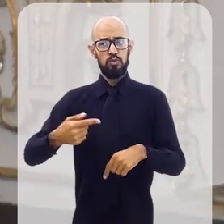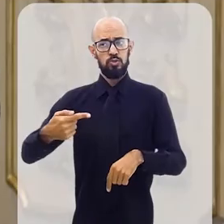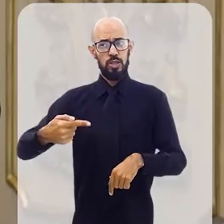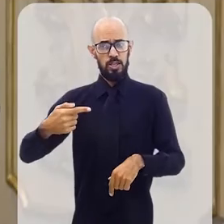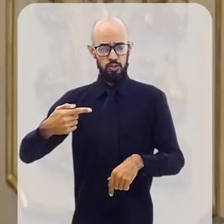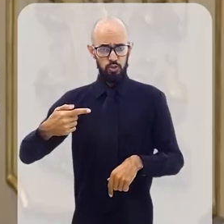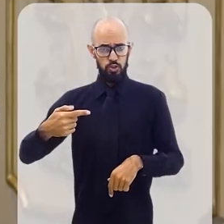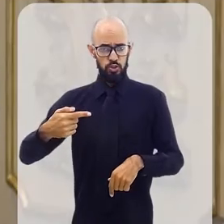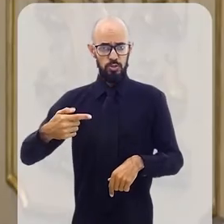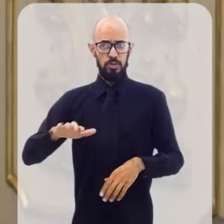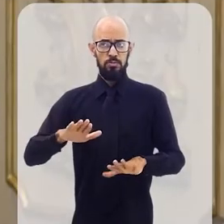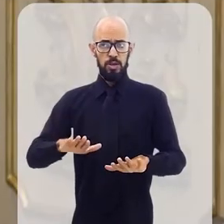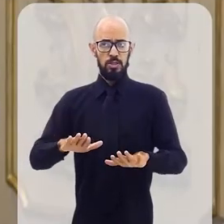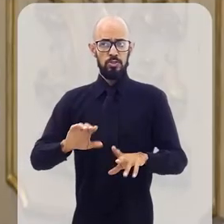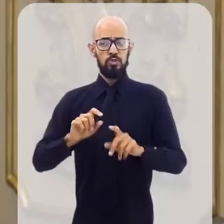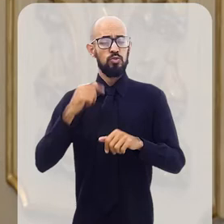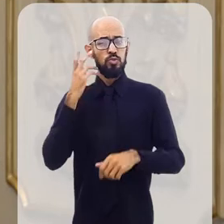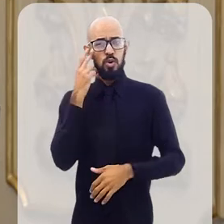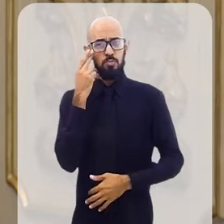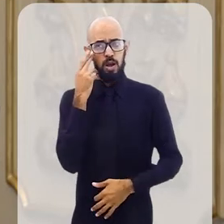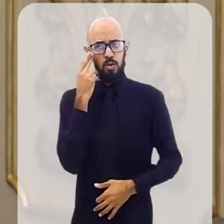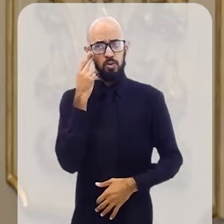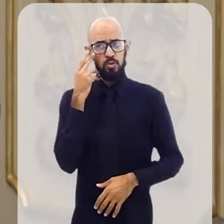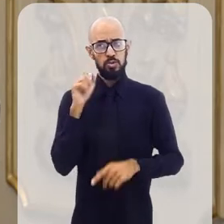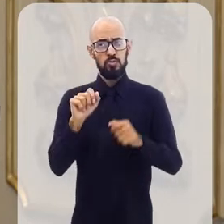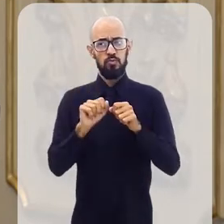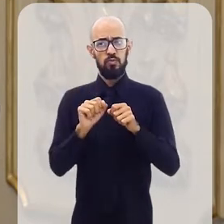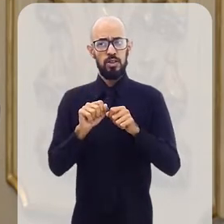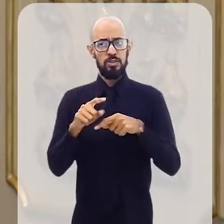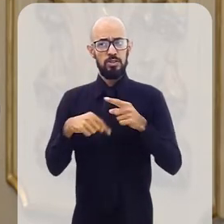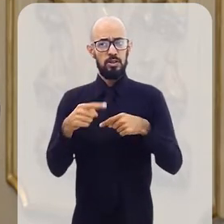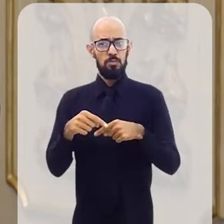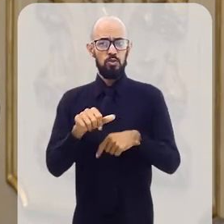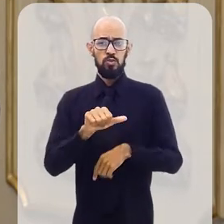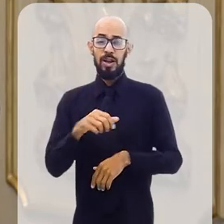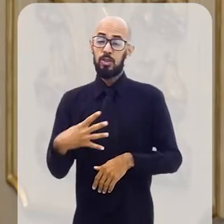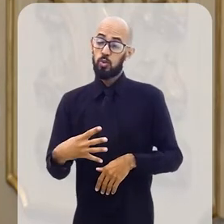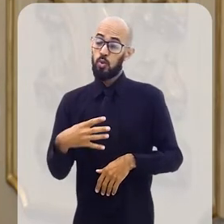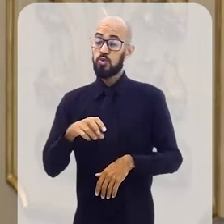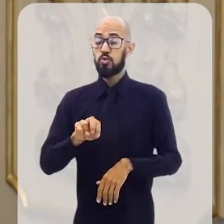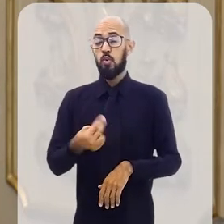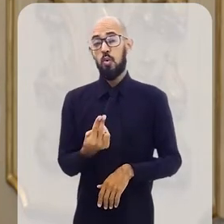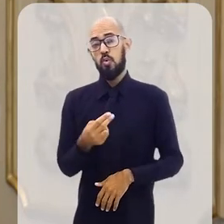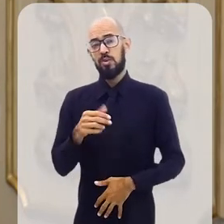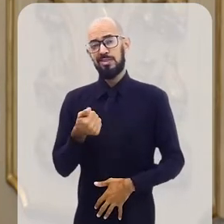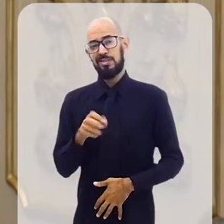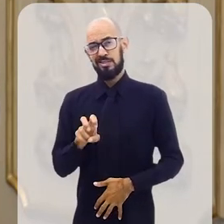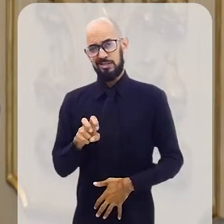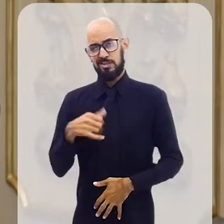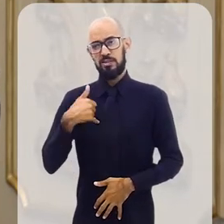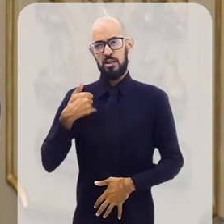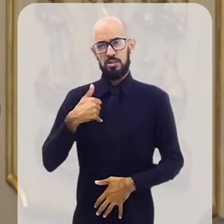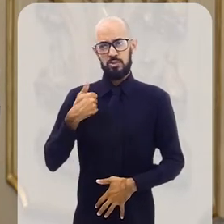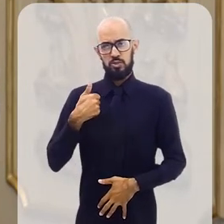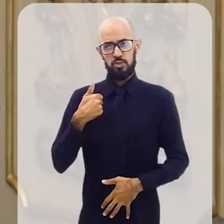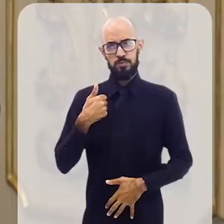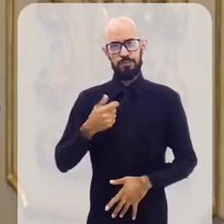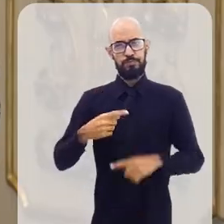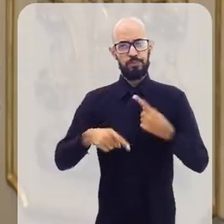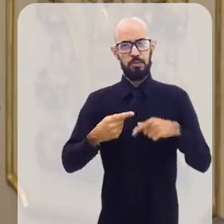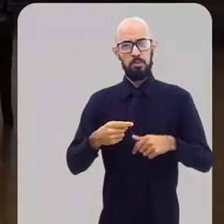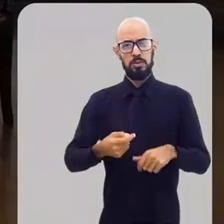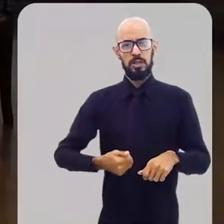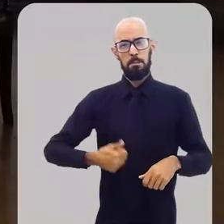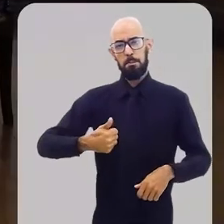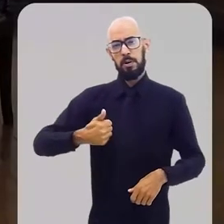a partir dos sete anos mais Geralmente se faz depois dos 14 15 anos e